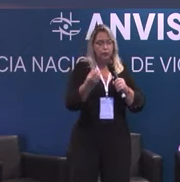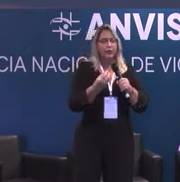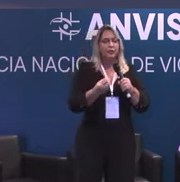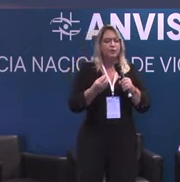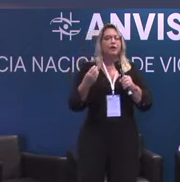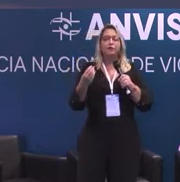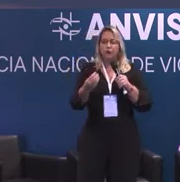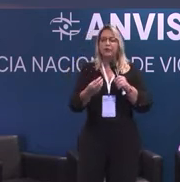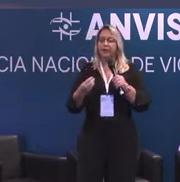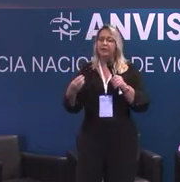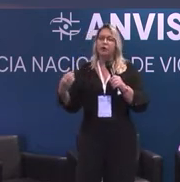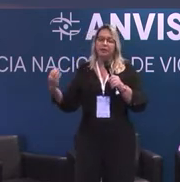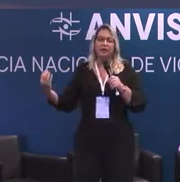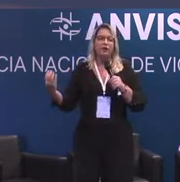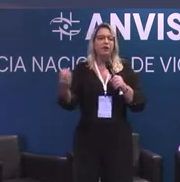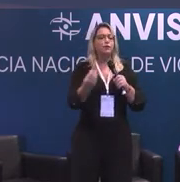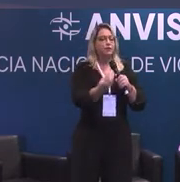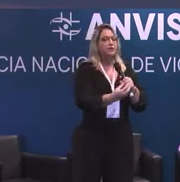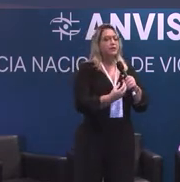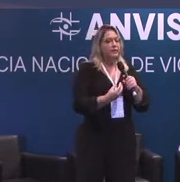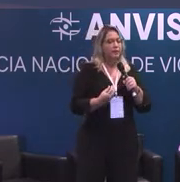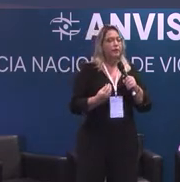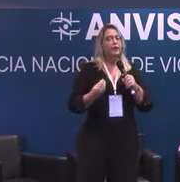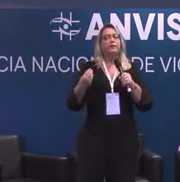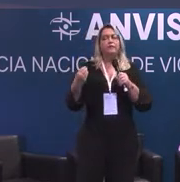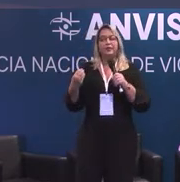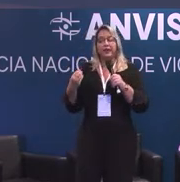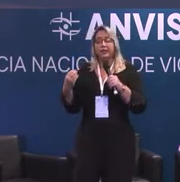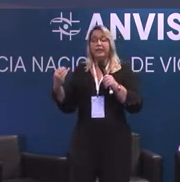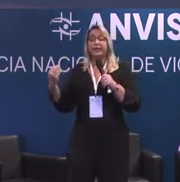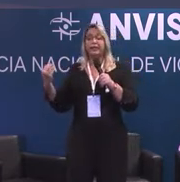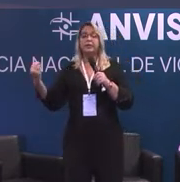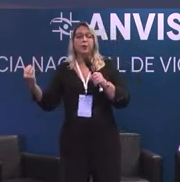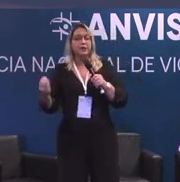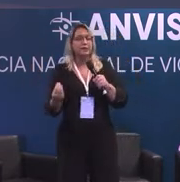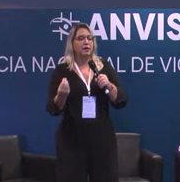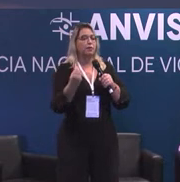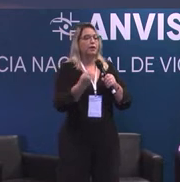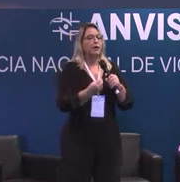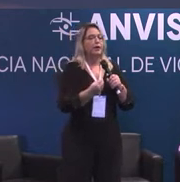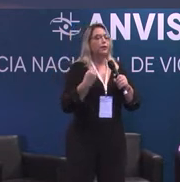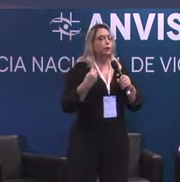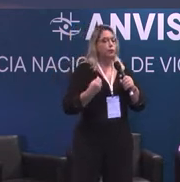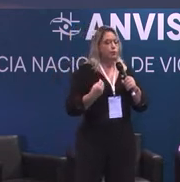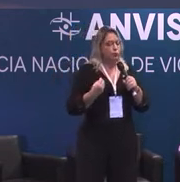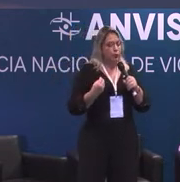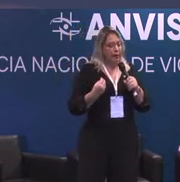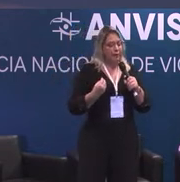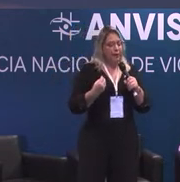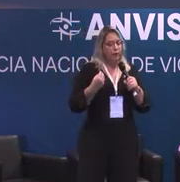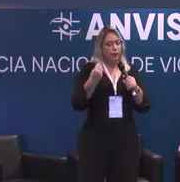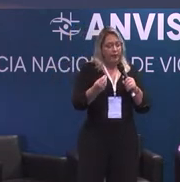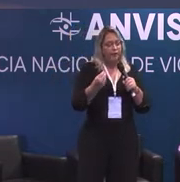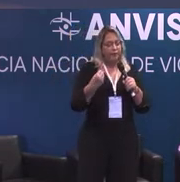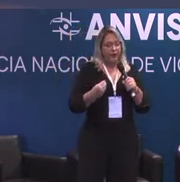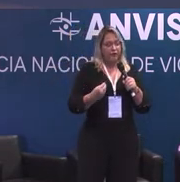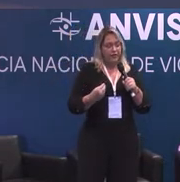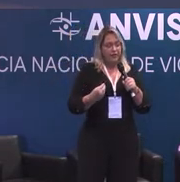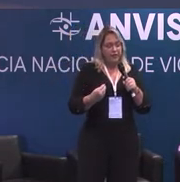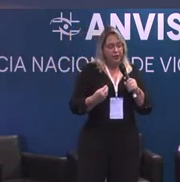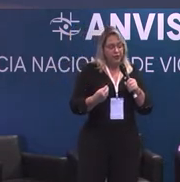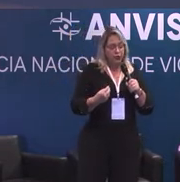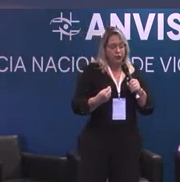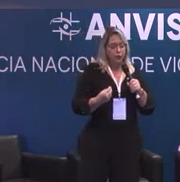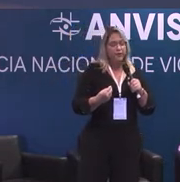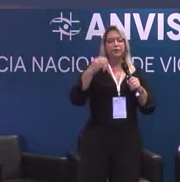isso, eu observei que vocês fizeram essa disposição no capítulo que versa sobre